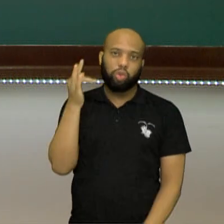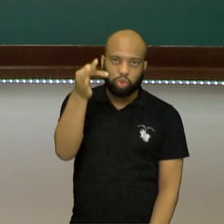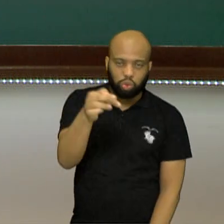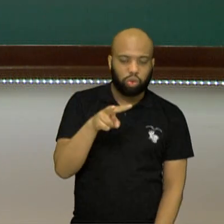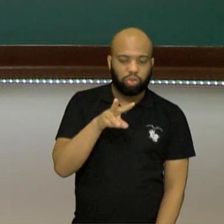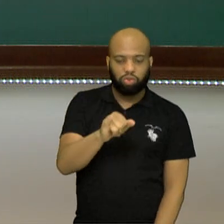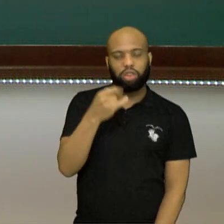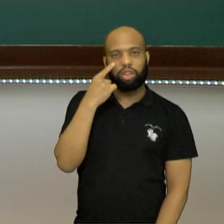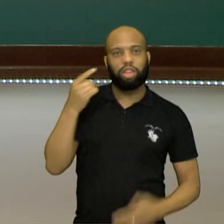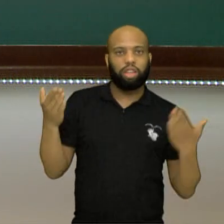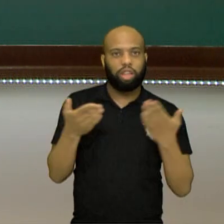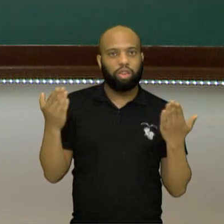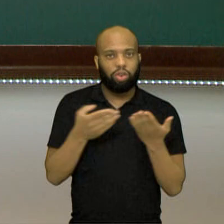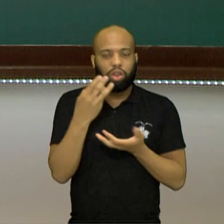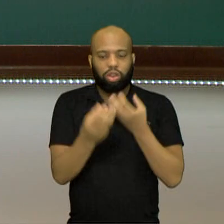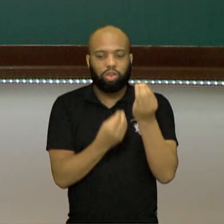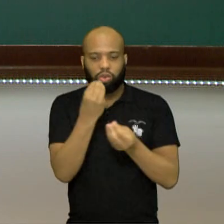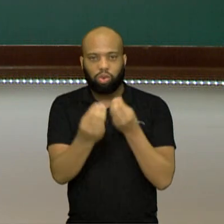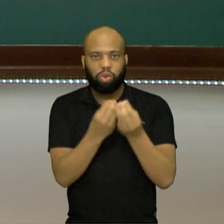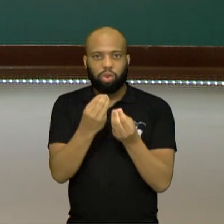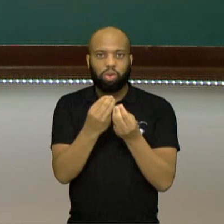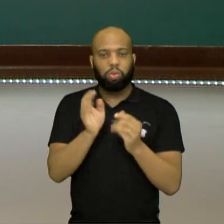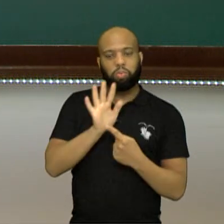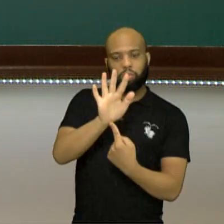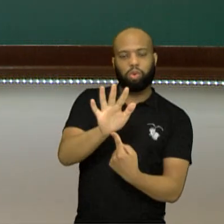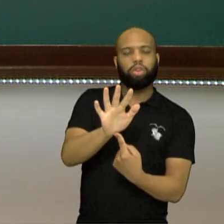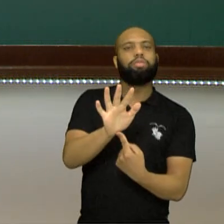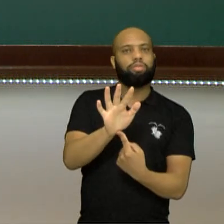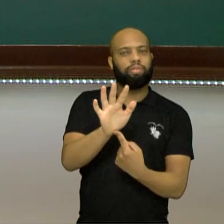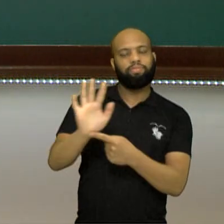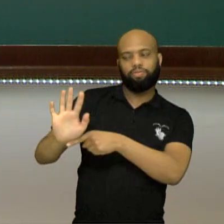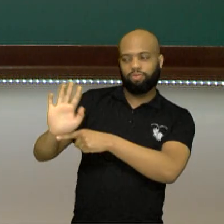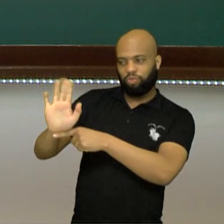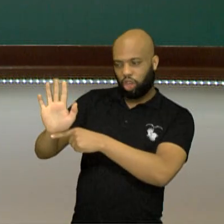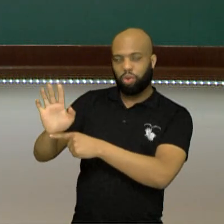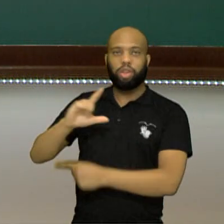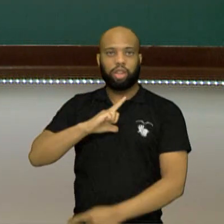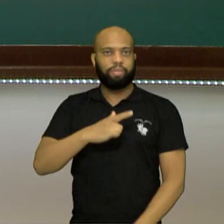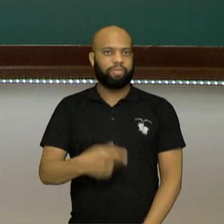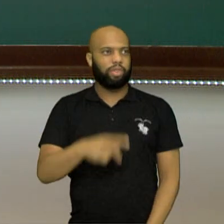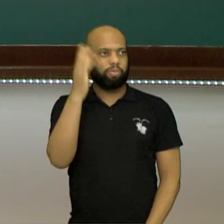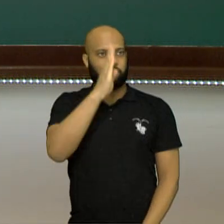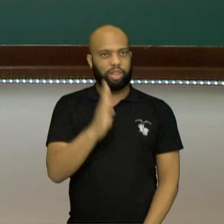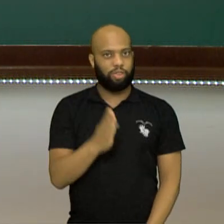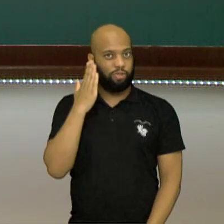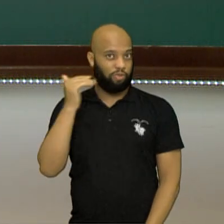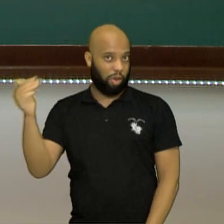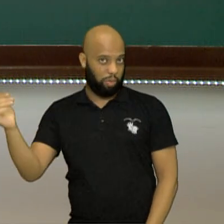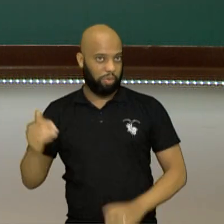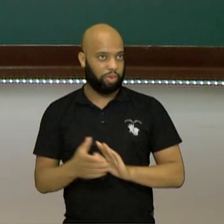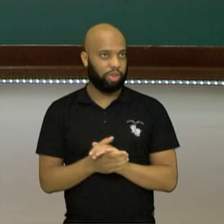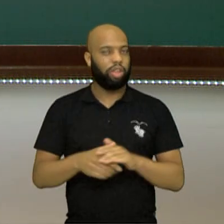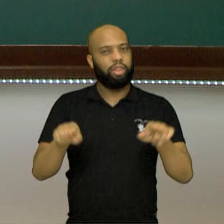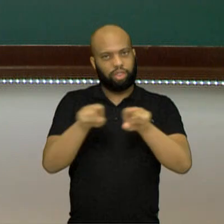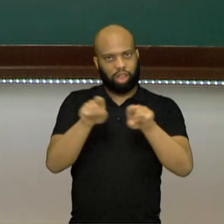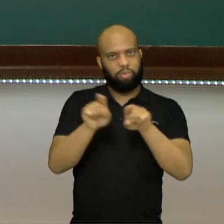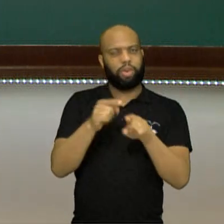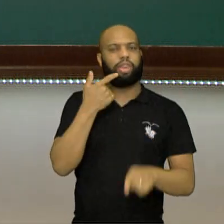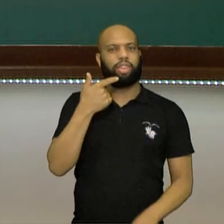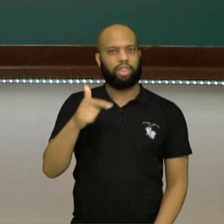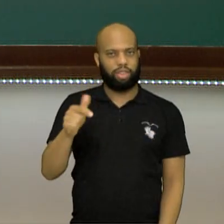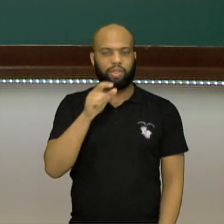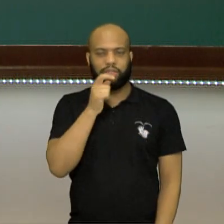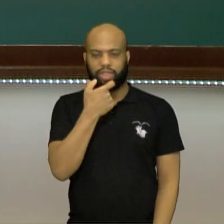ele aparece nessa forma de entretenimento que faz tanto sucesso aqui no Brasil, inclusive na língua inglesa.